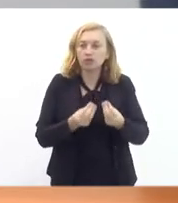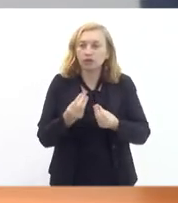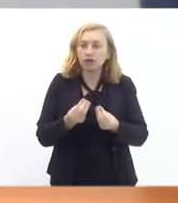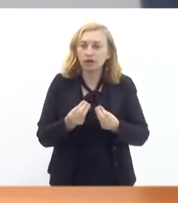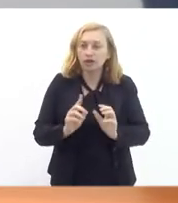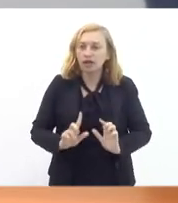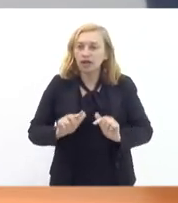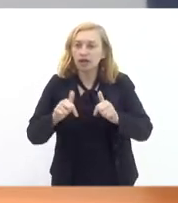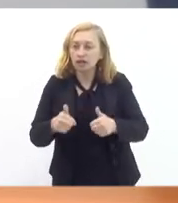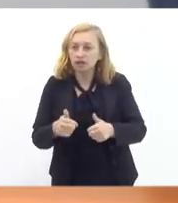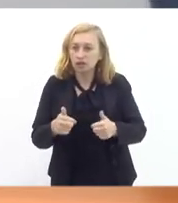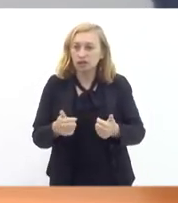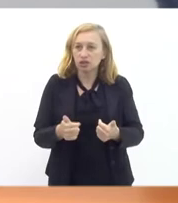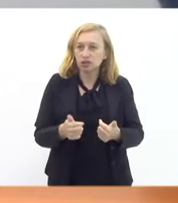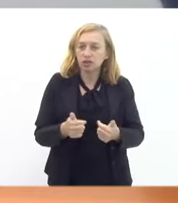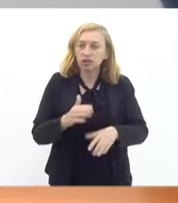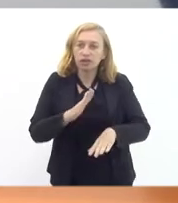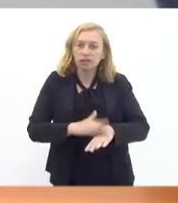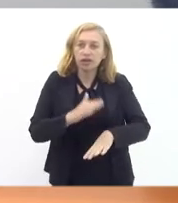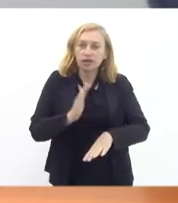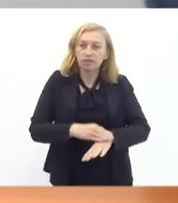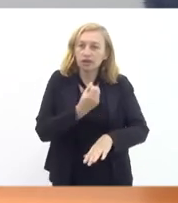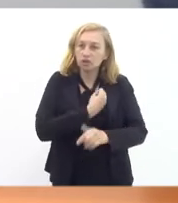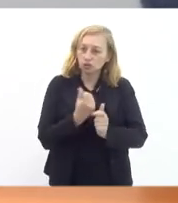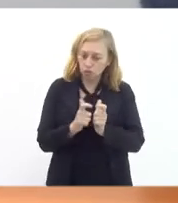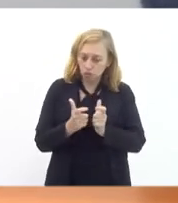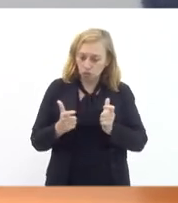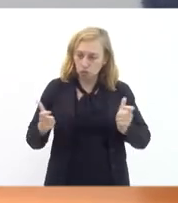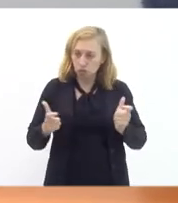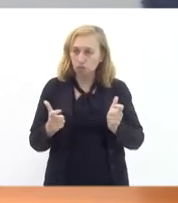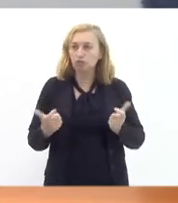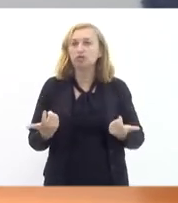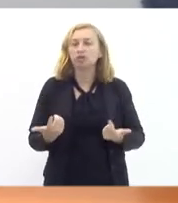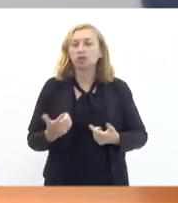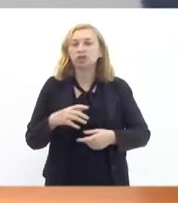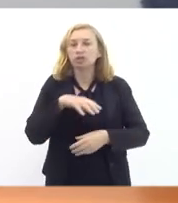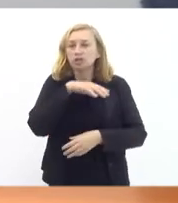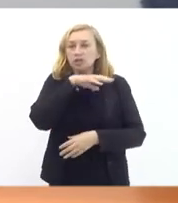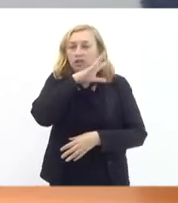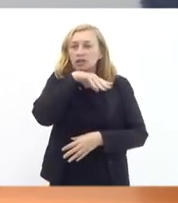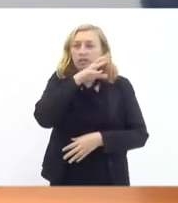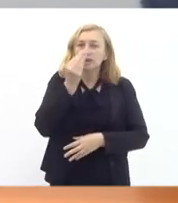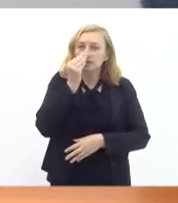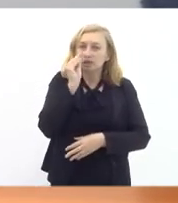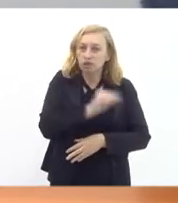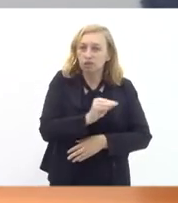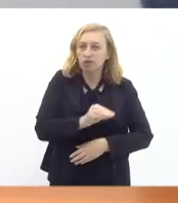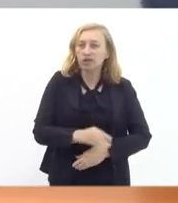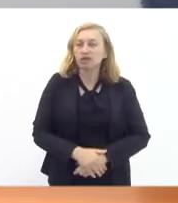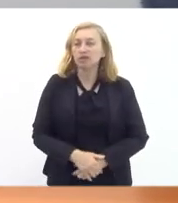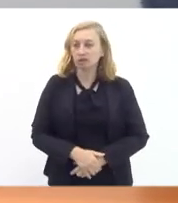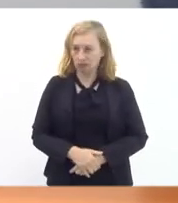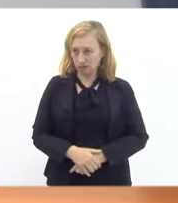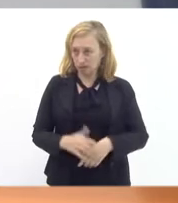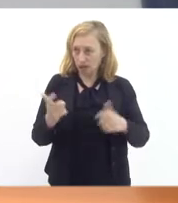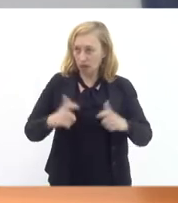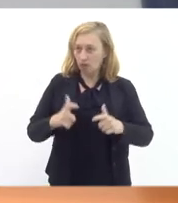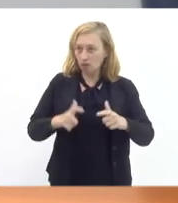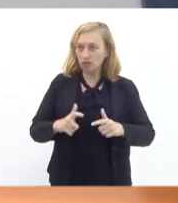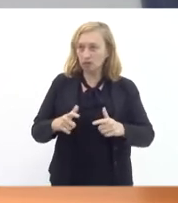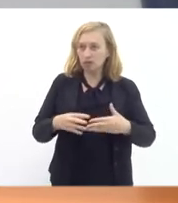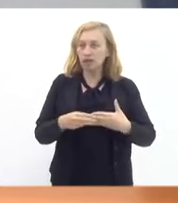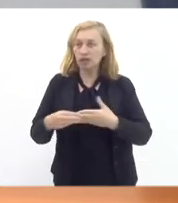demanda cada vez mais crescente de denúncias, para onde a gente vai levar os animais dessas denúncias de maus-tratos.